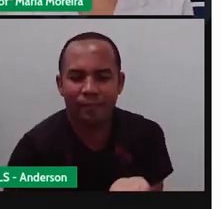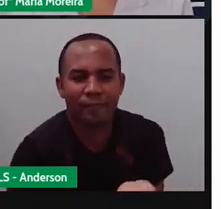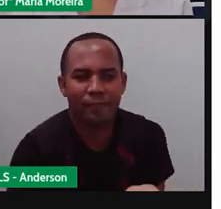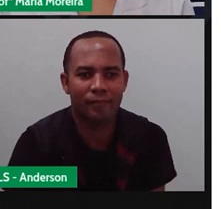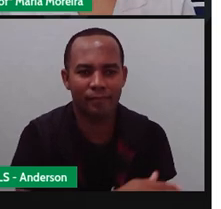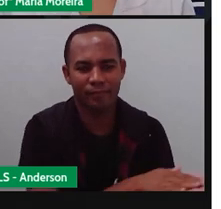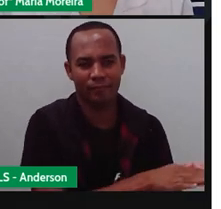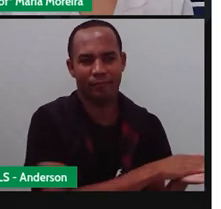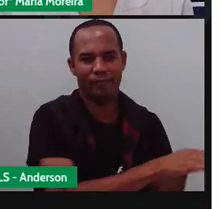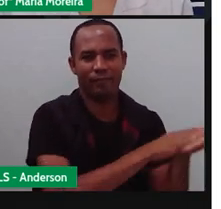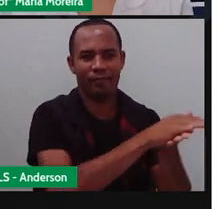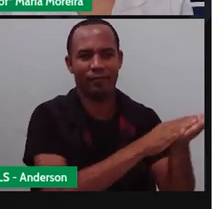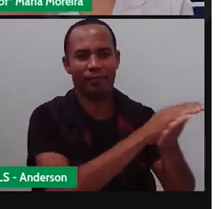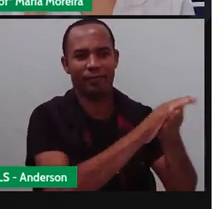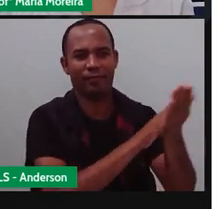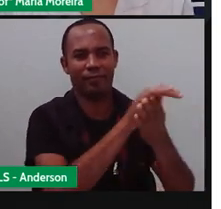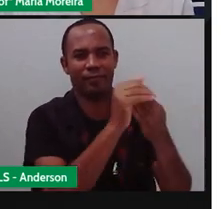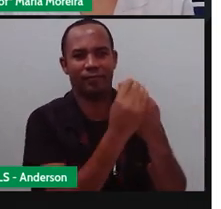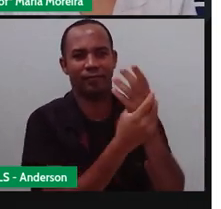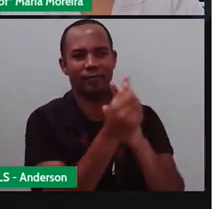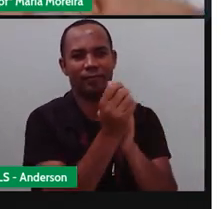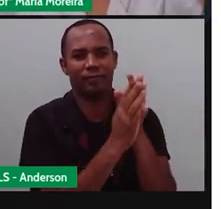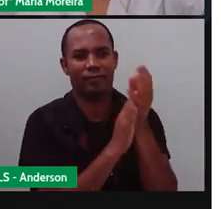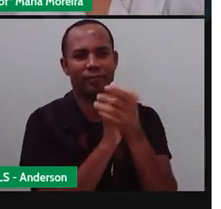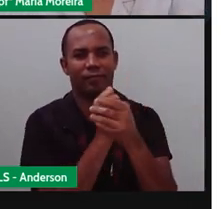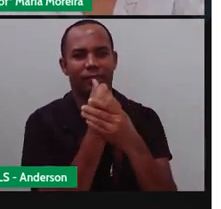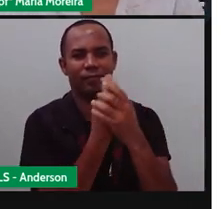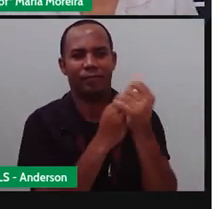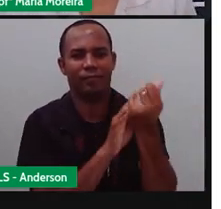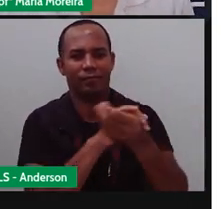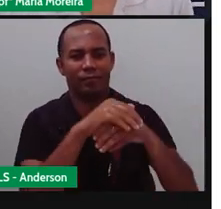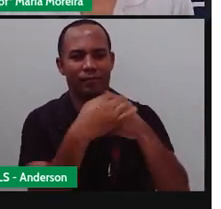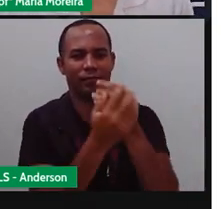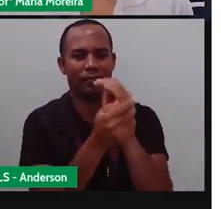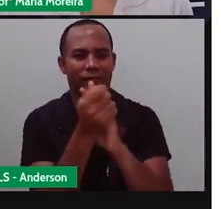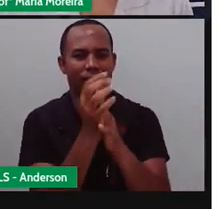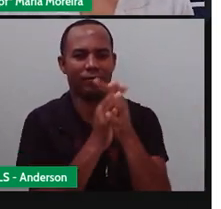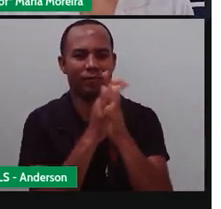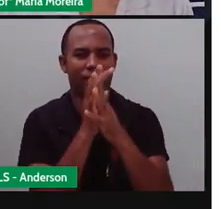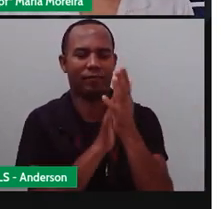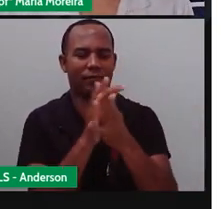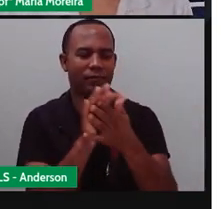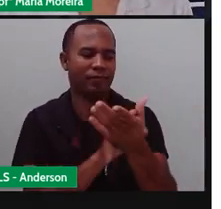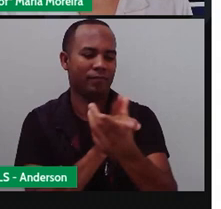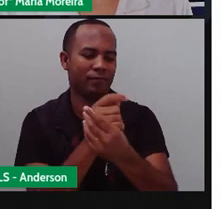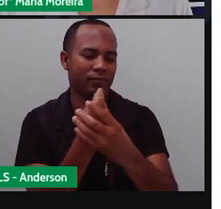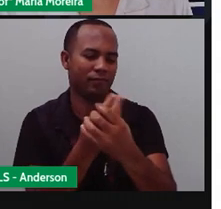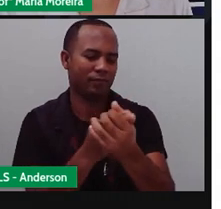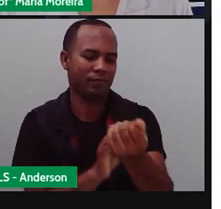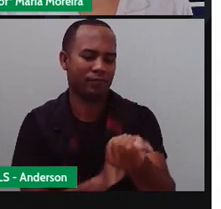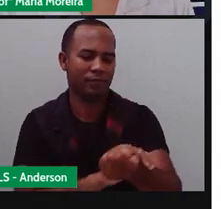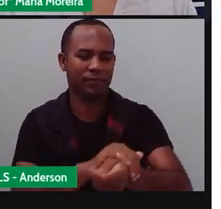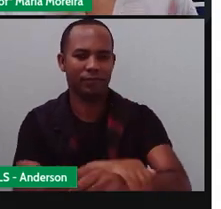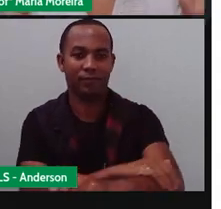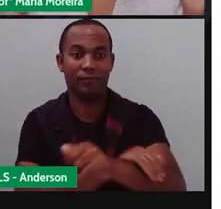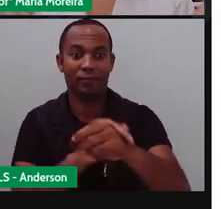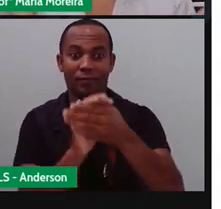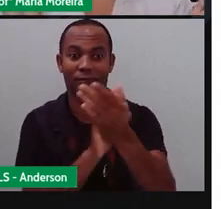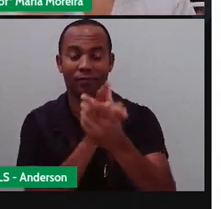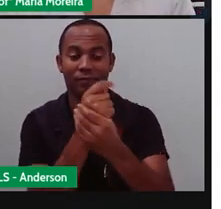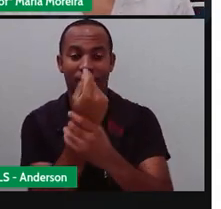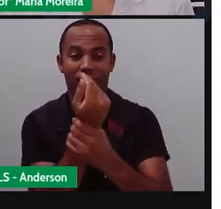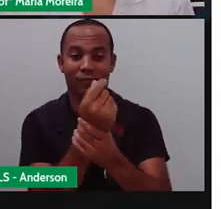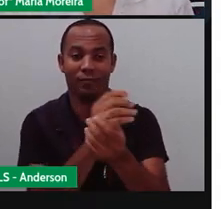se protejam Se cuidem para que a gente esteja Blind em breve tá juntinhos as nossas aulas de